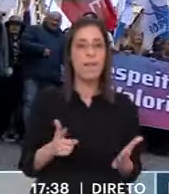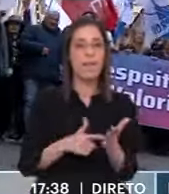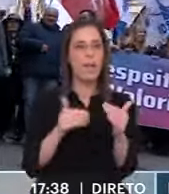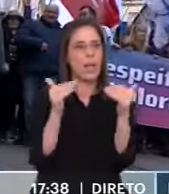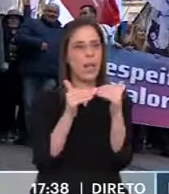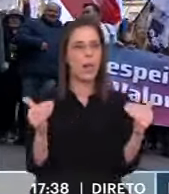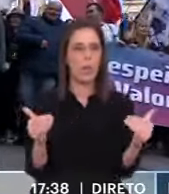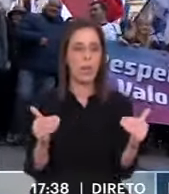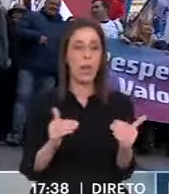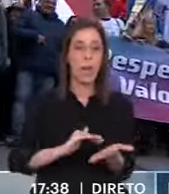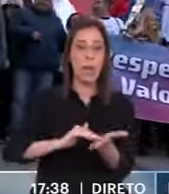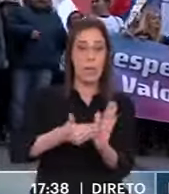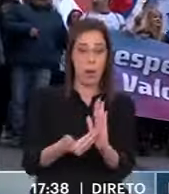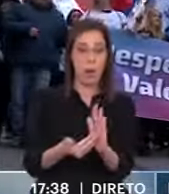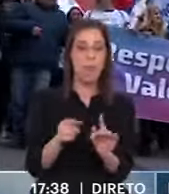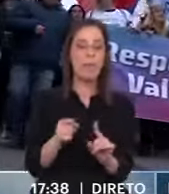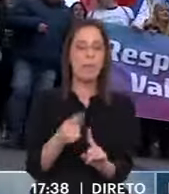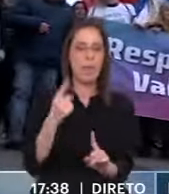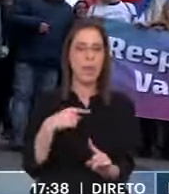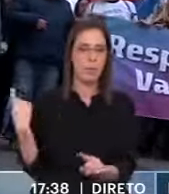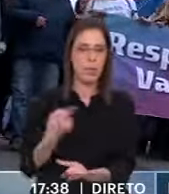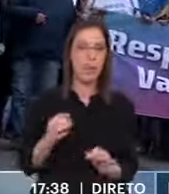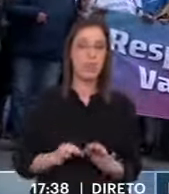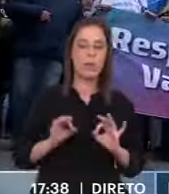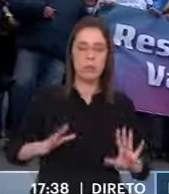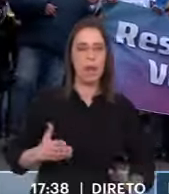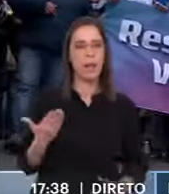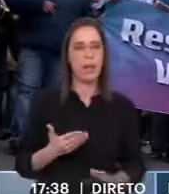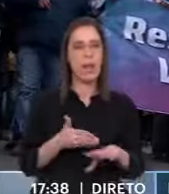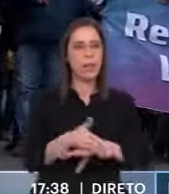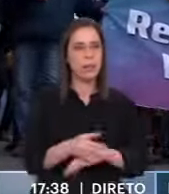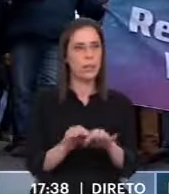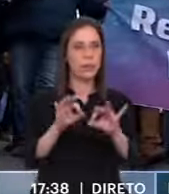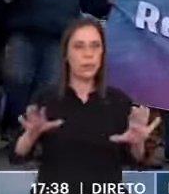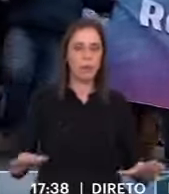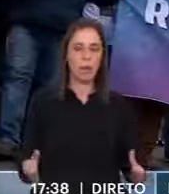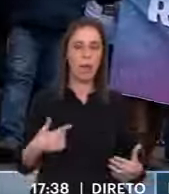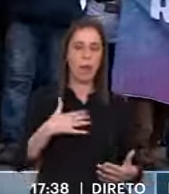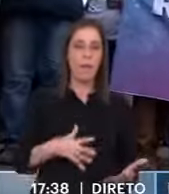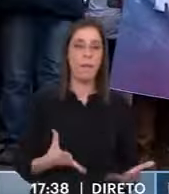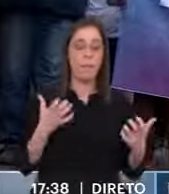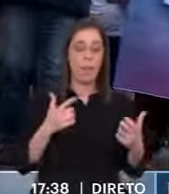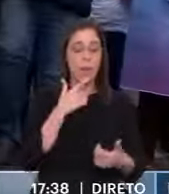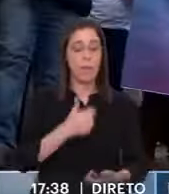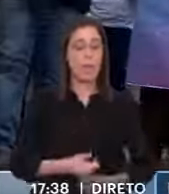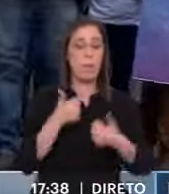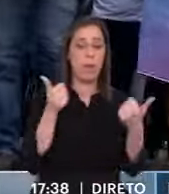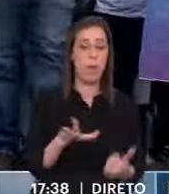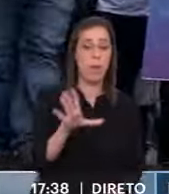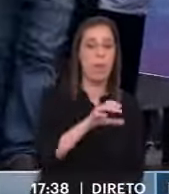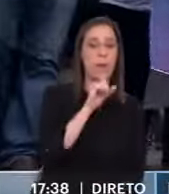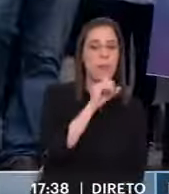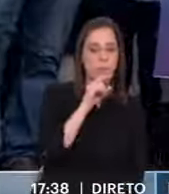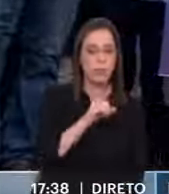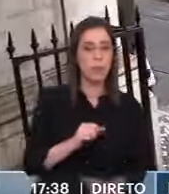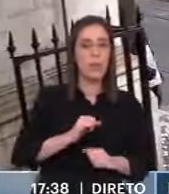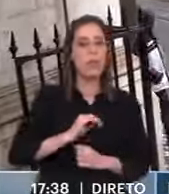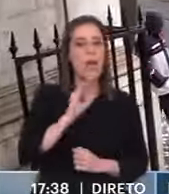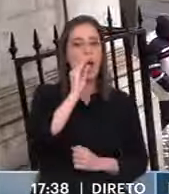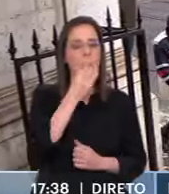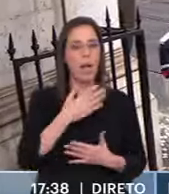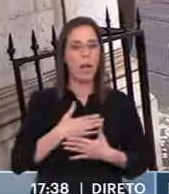equidade numa prova que, de facto, deve ser igual para todos, e, portanto, nós queremos que corra da melhor forma possível aos nossos